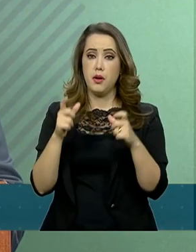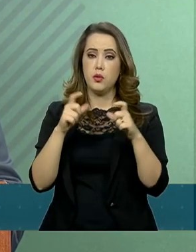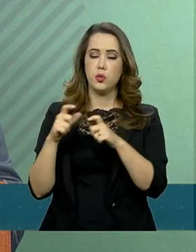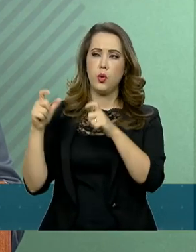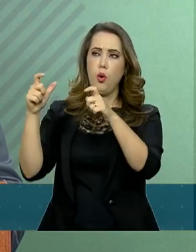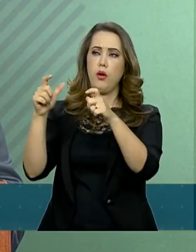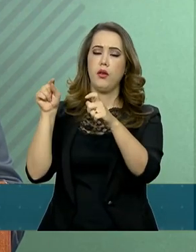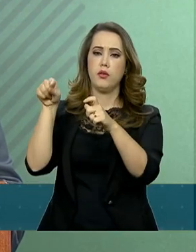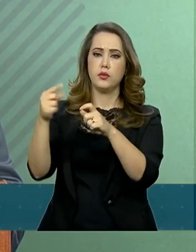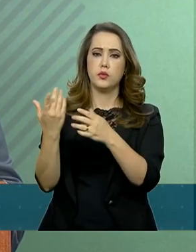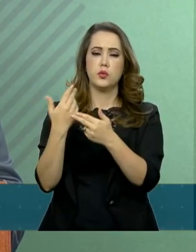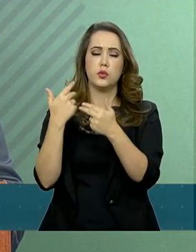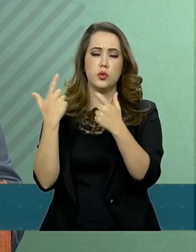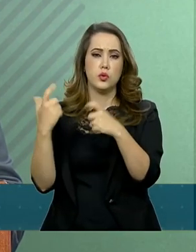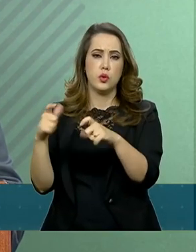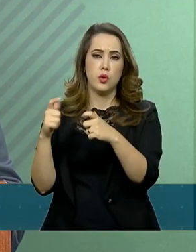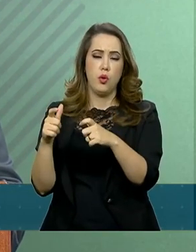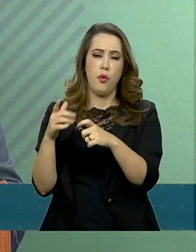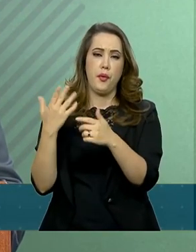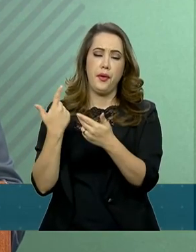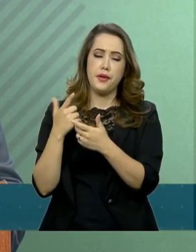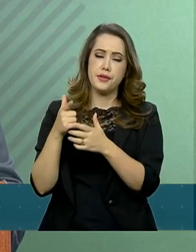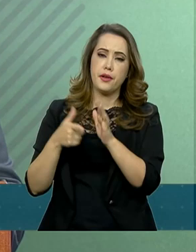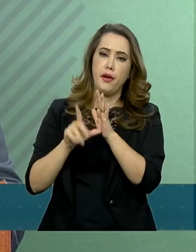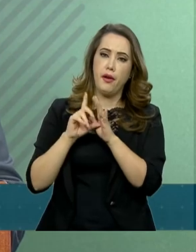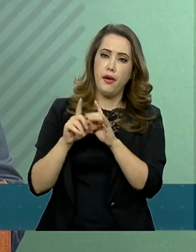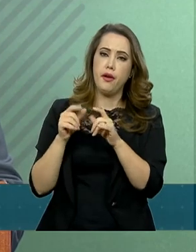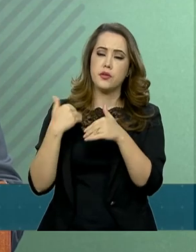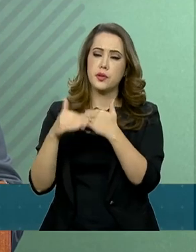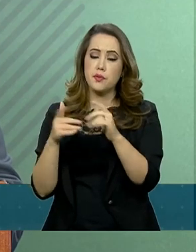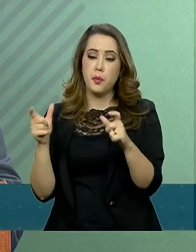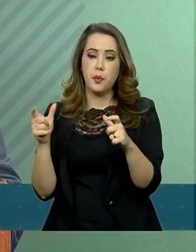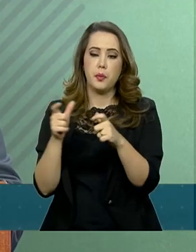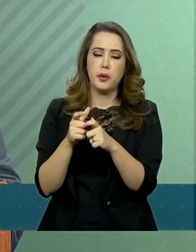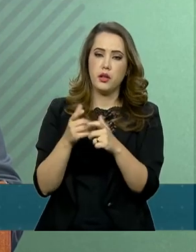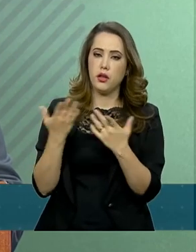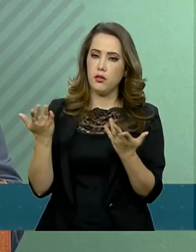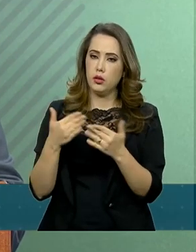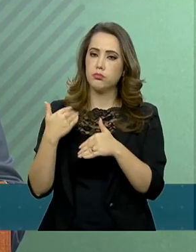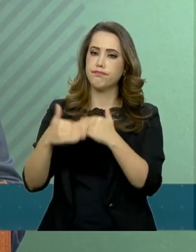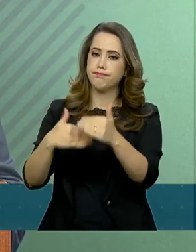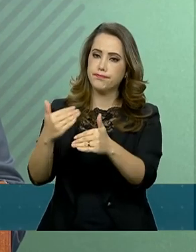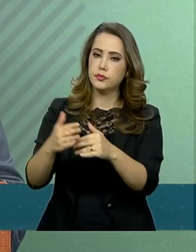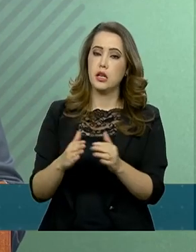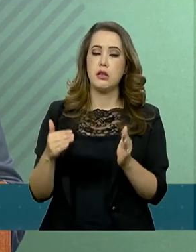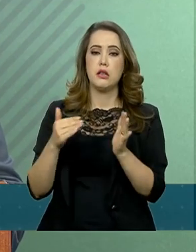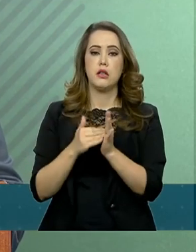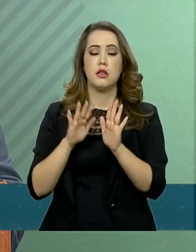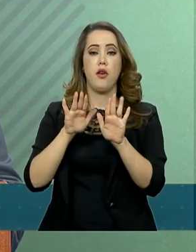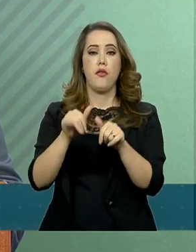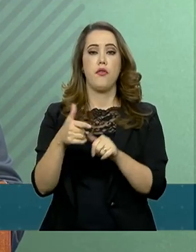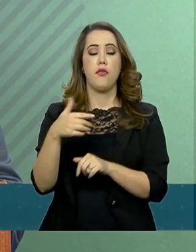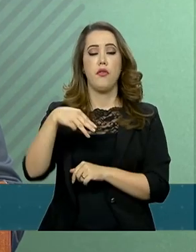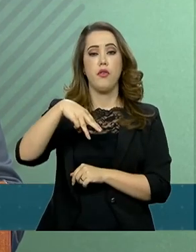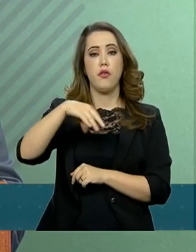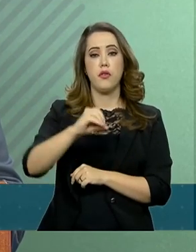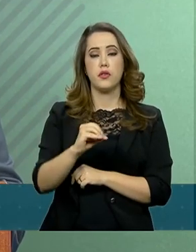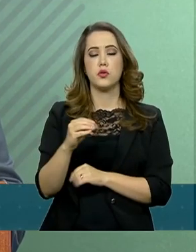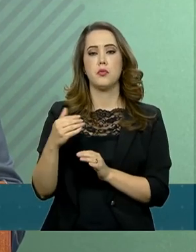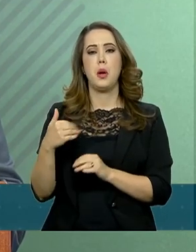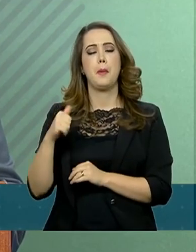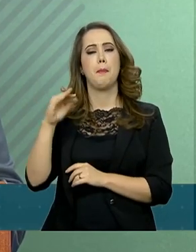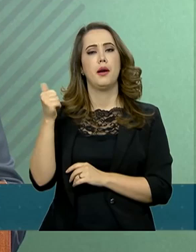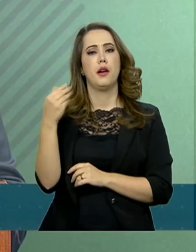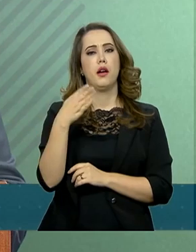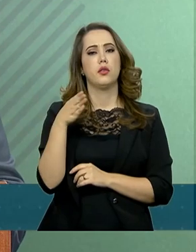para áreas menos desenvolvidas até o final de maio mas 14 bilhões